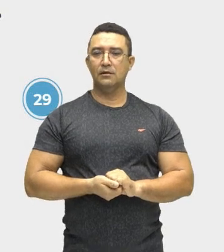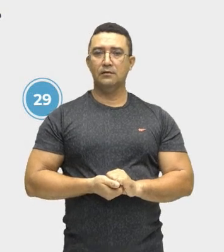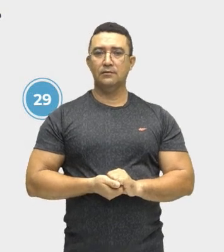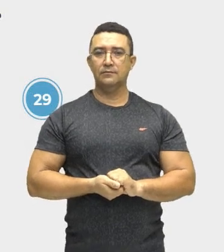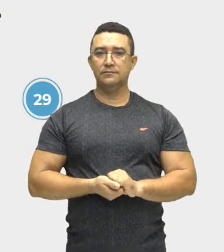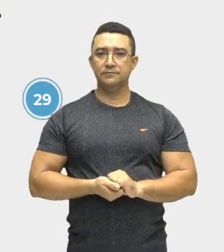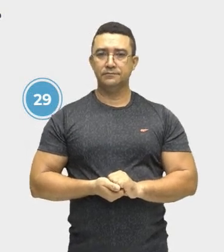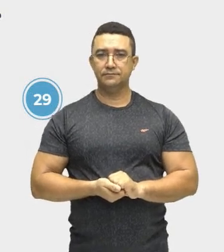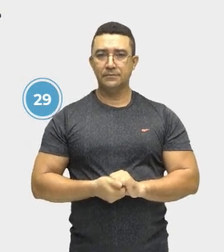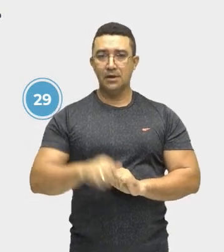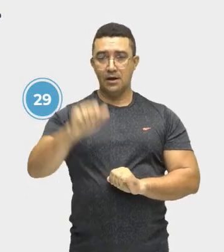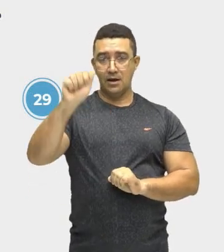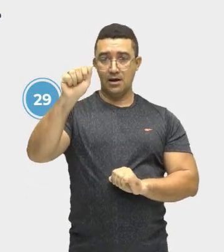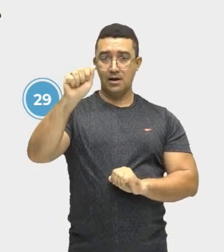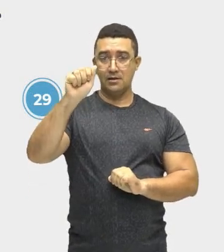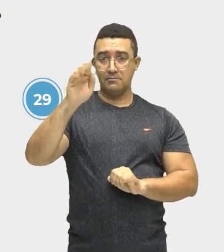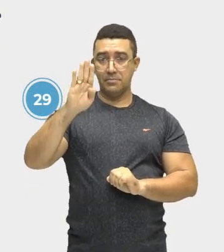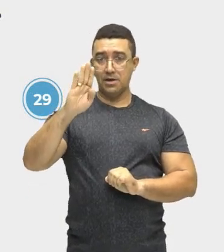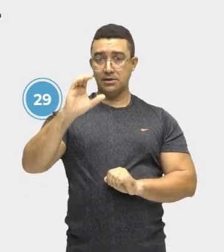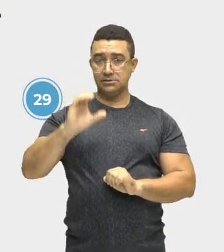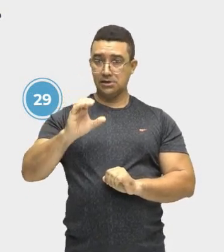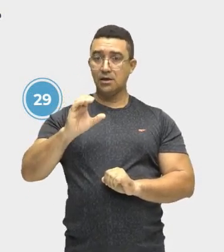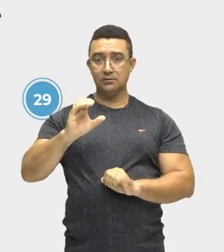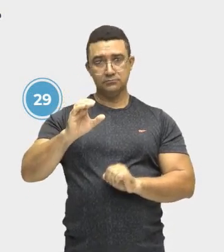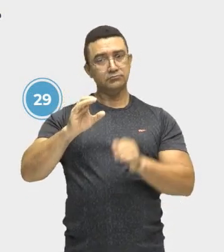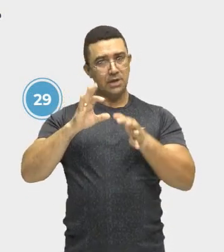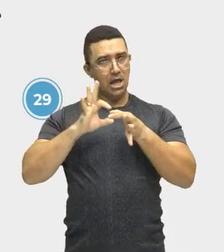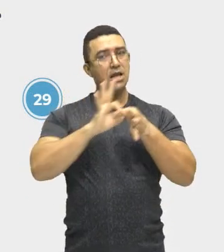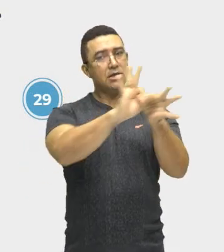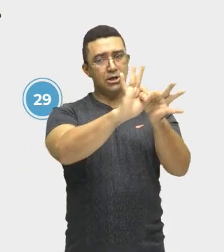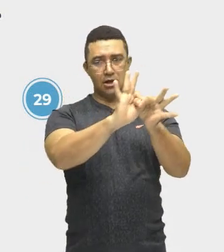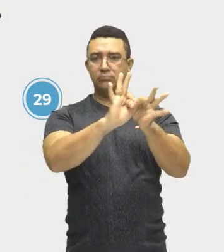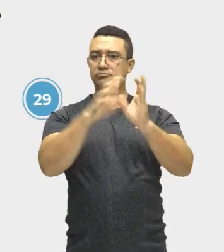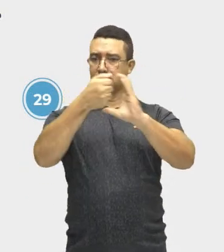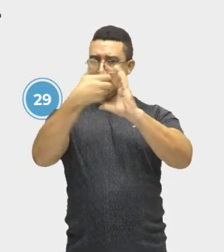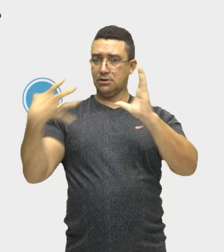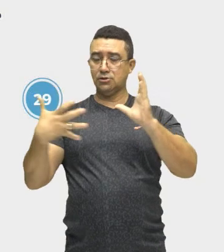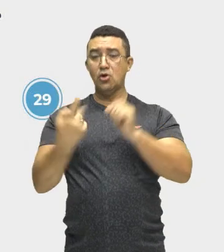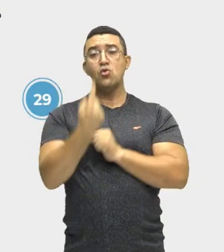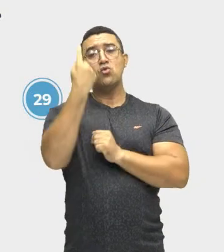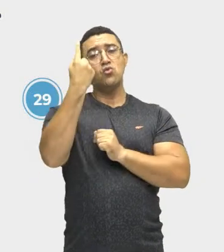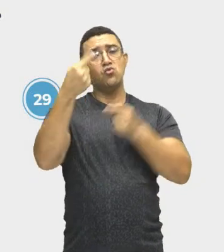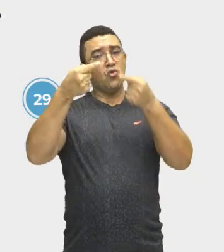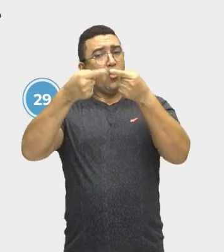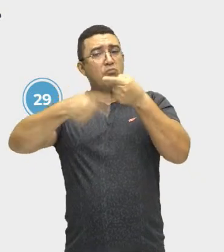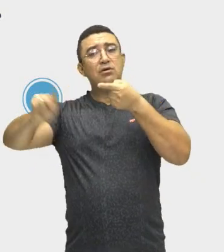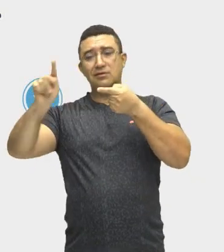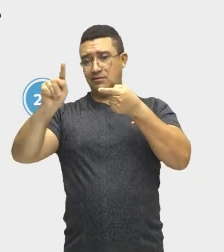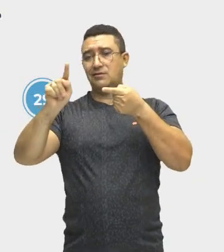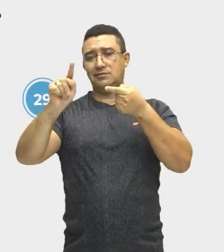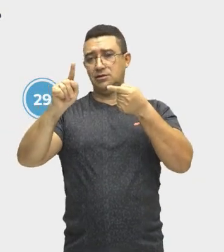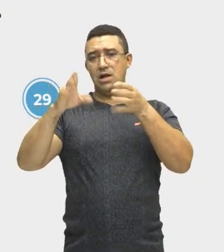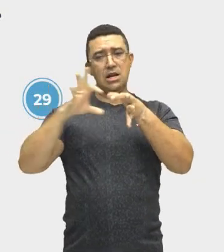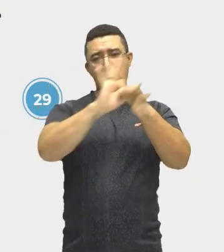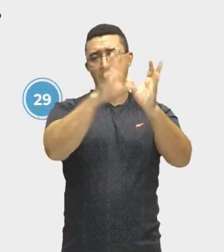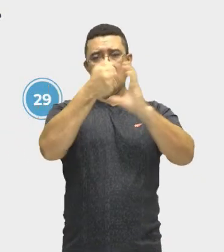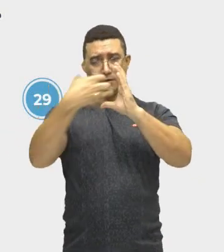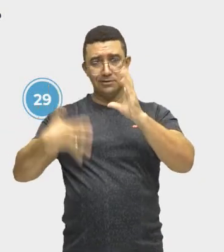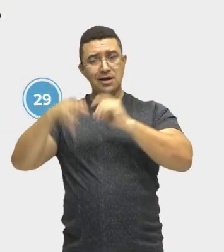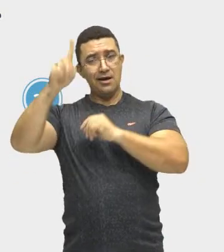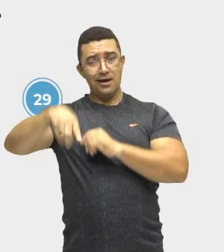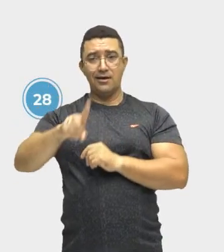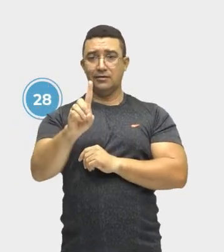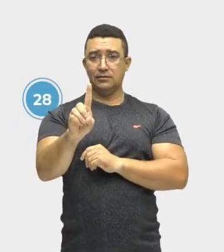oração, respectivamente, como fome, adoentado, confuso. O único que não liga a característica ao sujeito é a letra D. Vamos